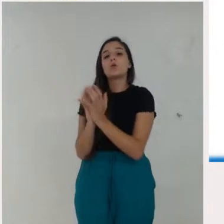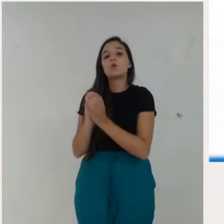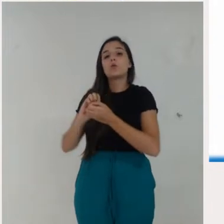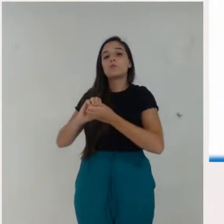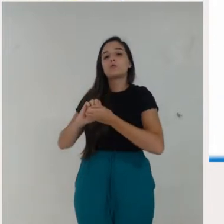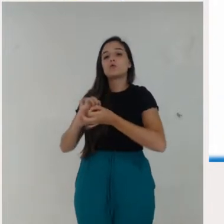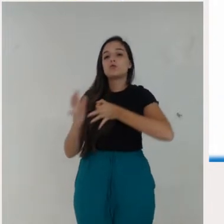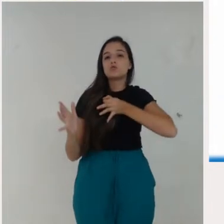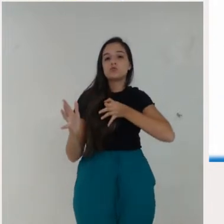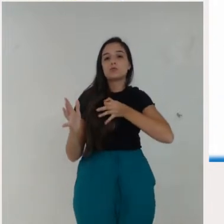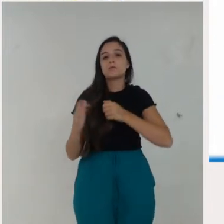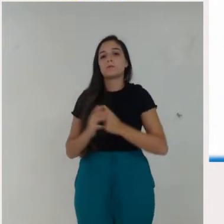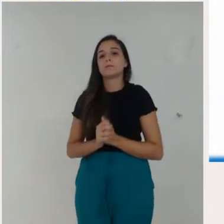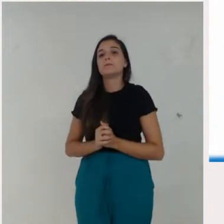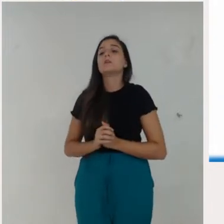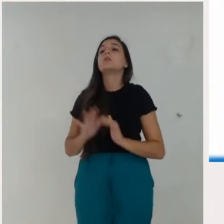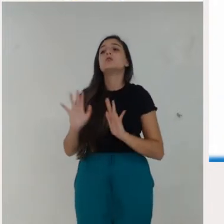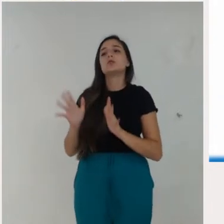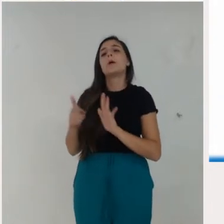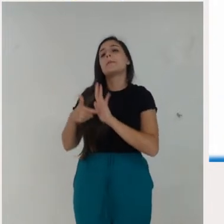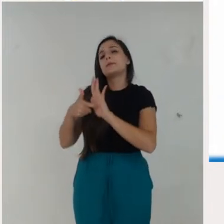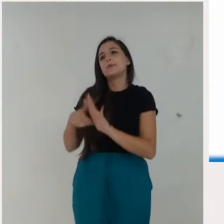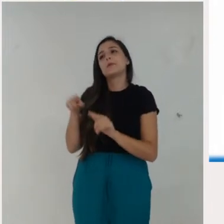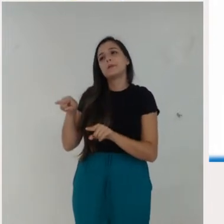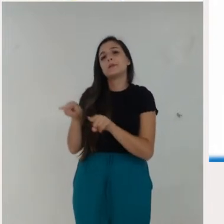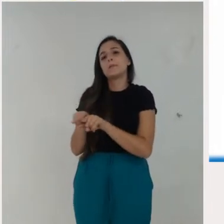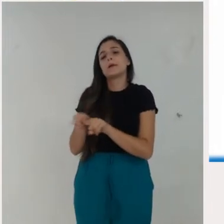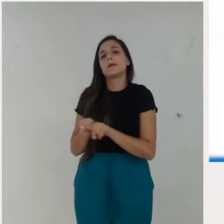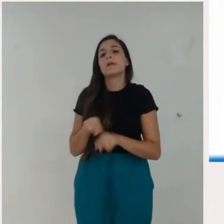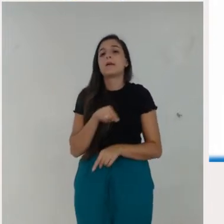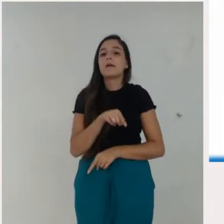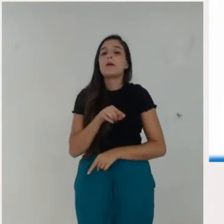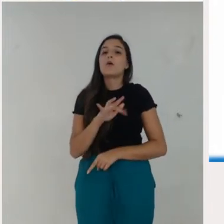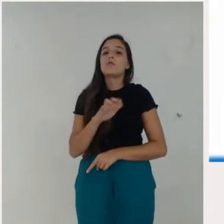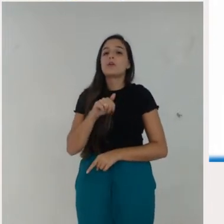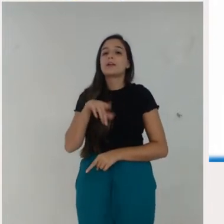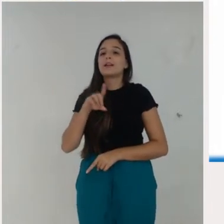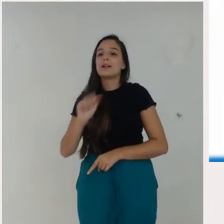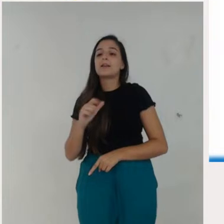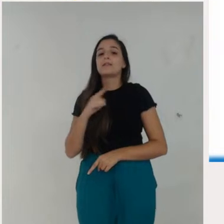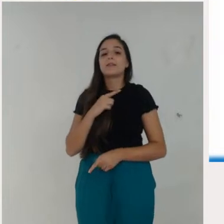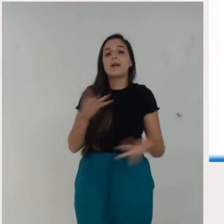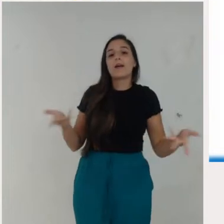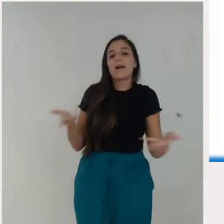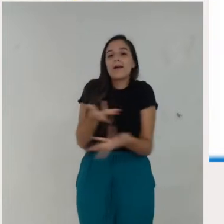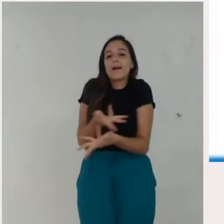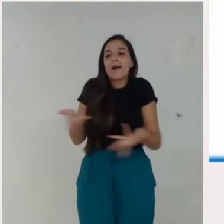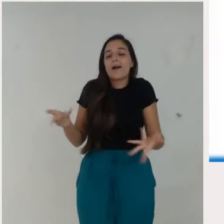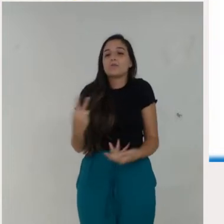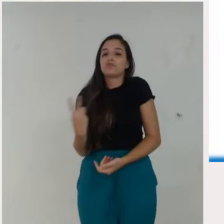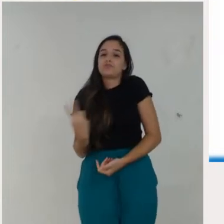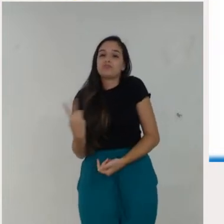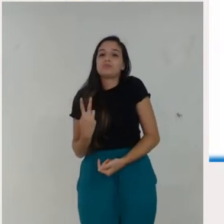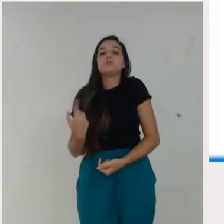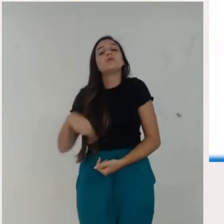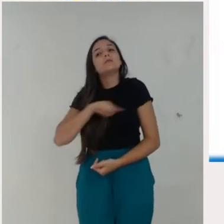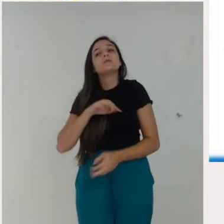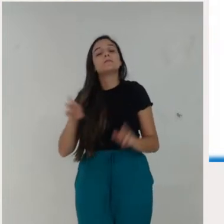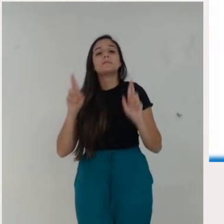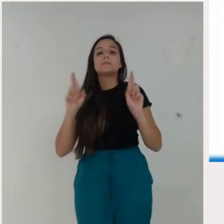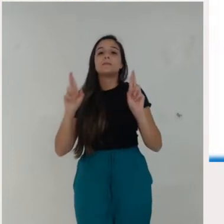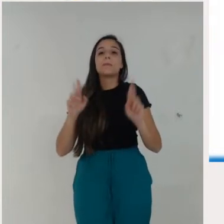também já apresentou aqui o TILSJUR, então a Fernanda tem essa interlocução comigo e com a Silvana, e a gente espera fazer muito